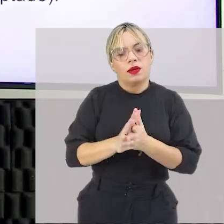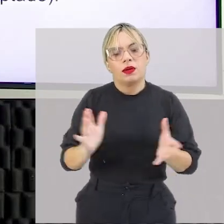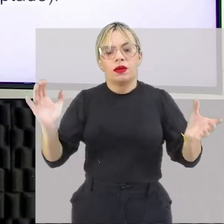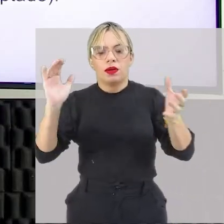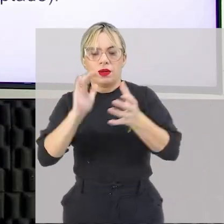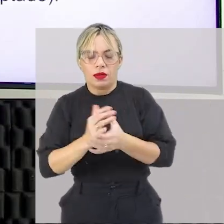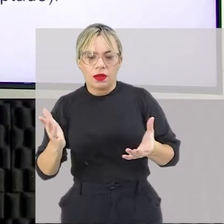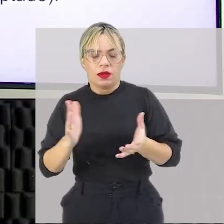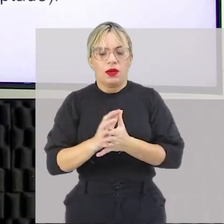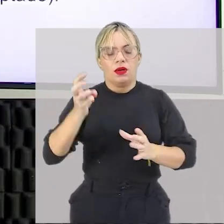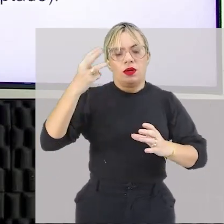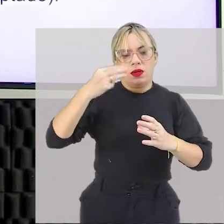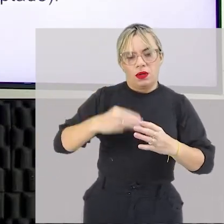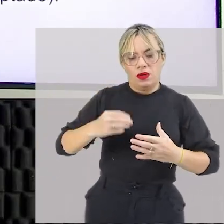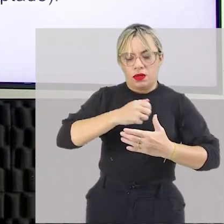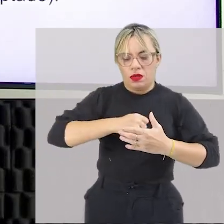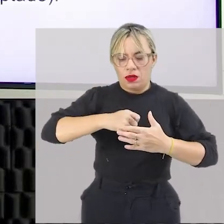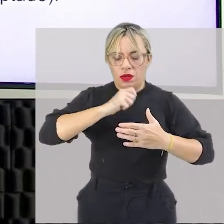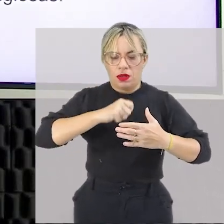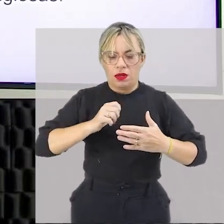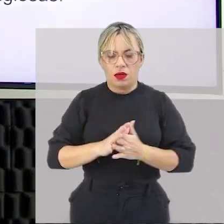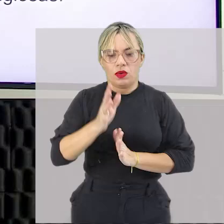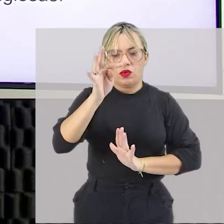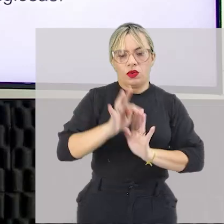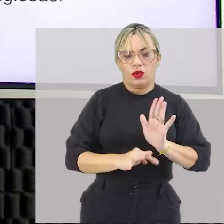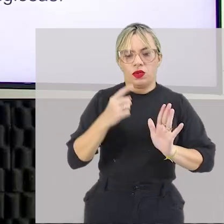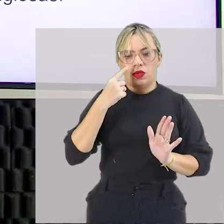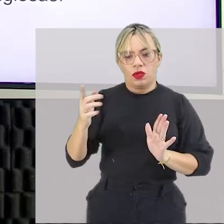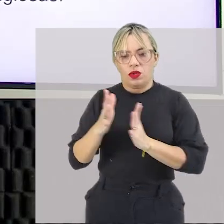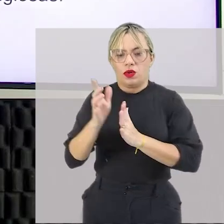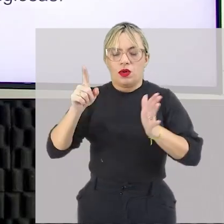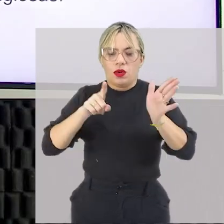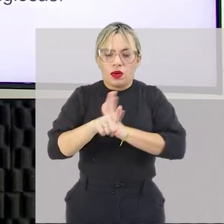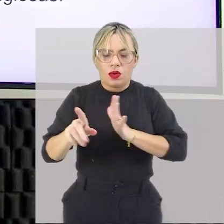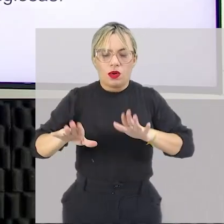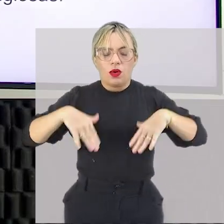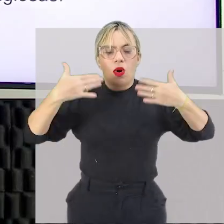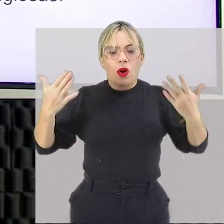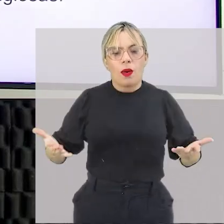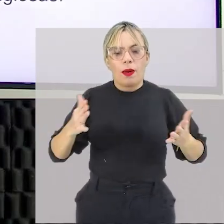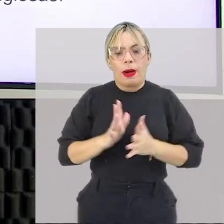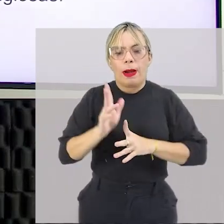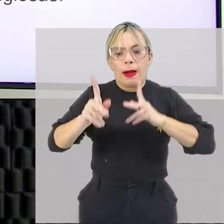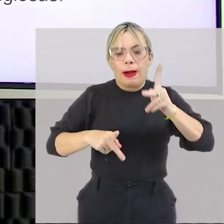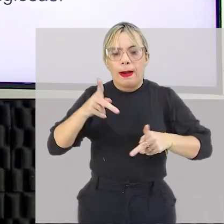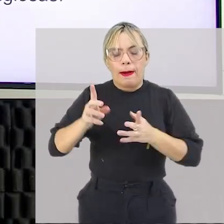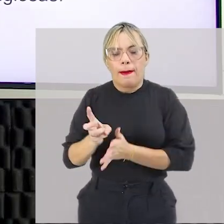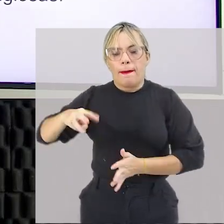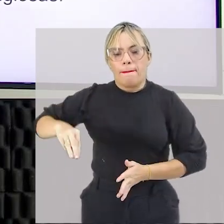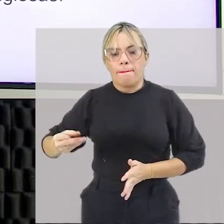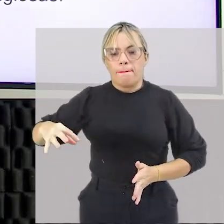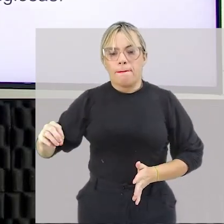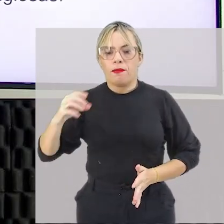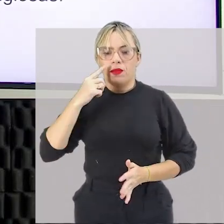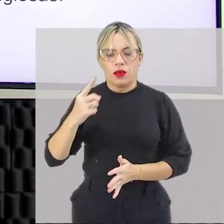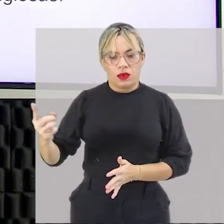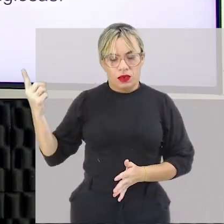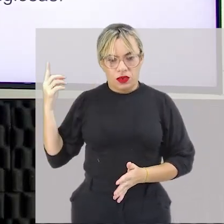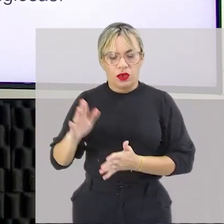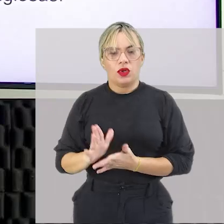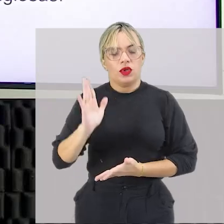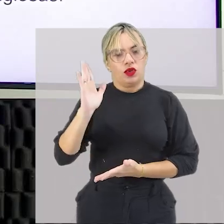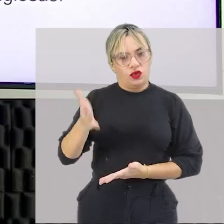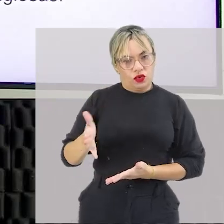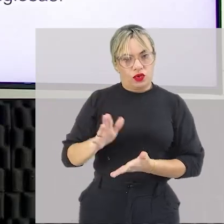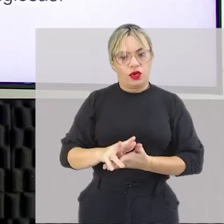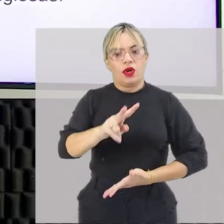citação. E aí vamos para a pergunta. A pergunta é a seguinte: para o povo Oiô, que a gente acabou